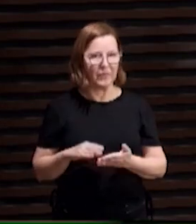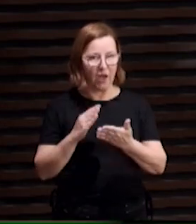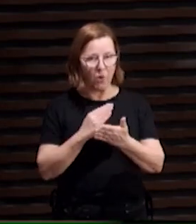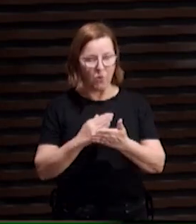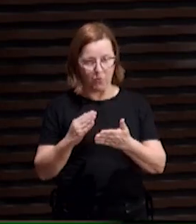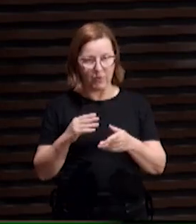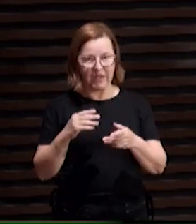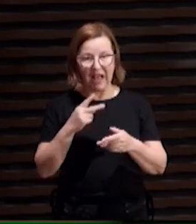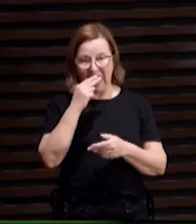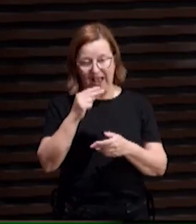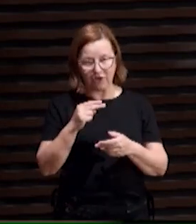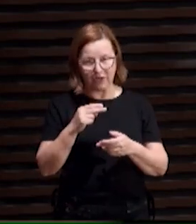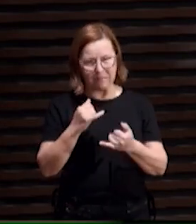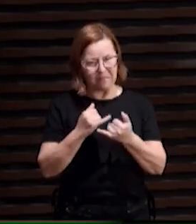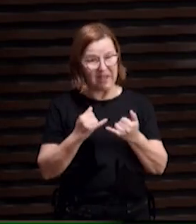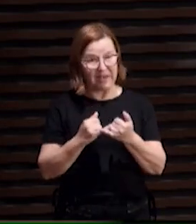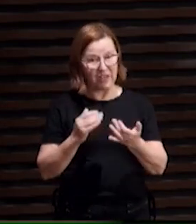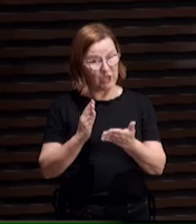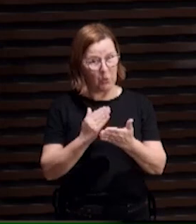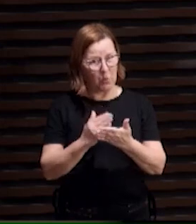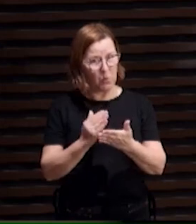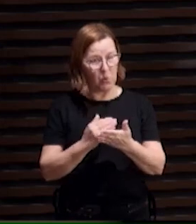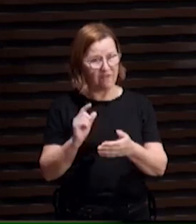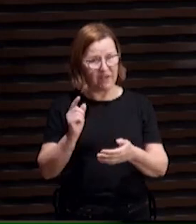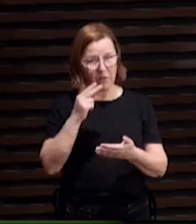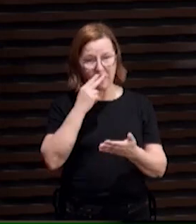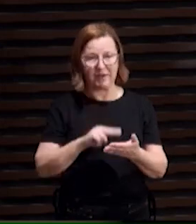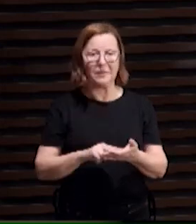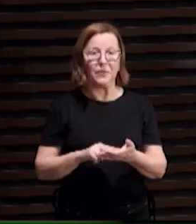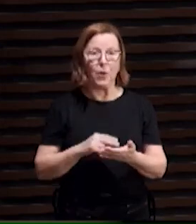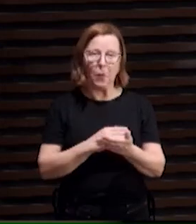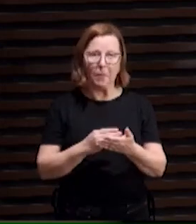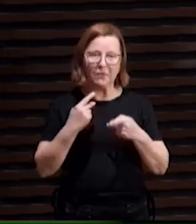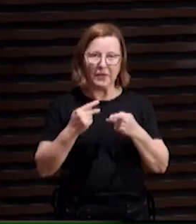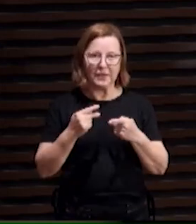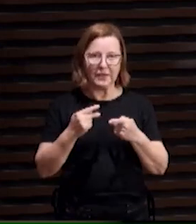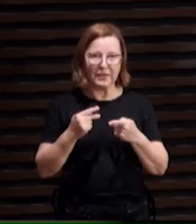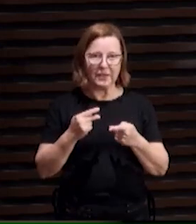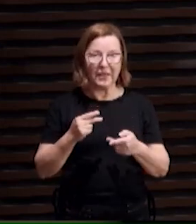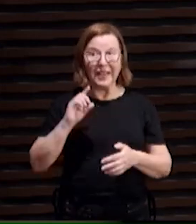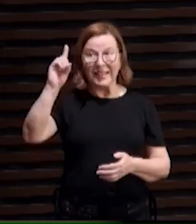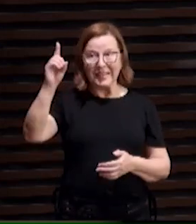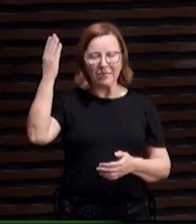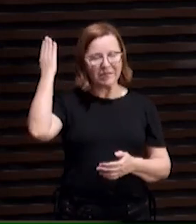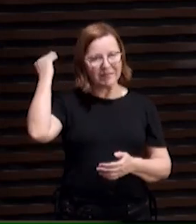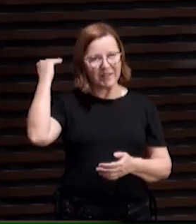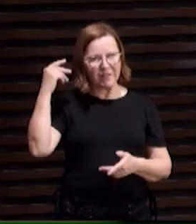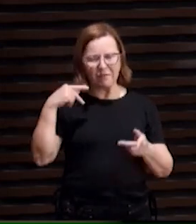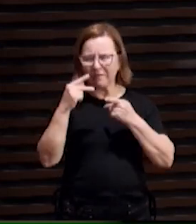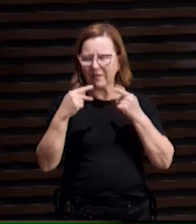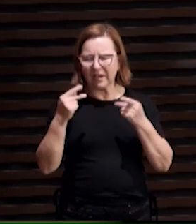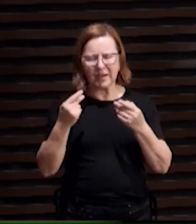livro, um conceito teológico. Ele diz: havendo Deus outrora falado